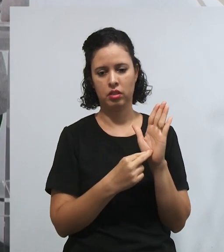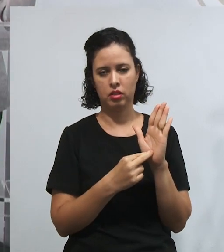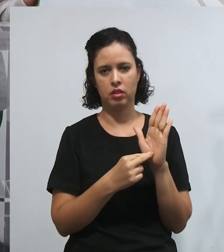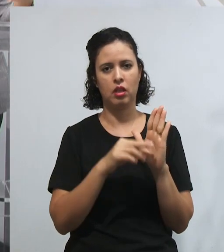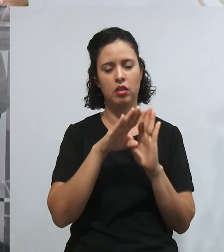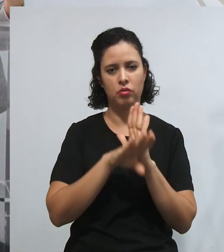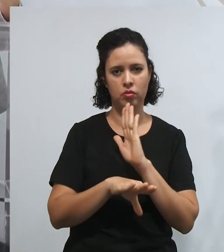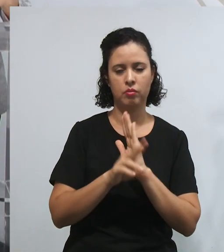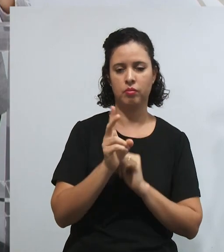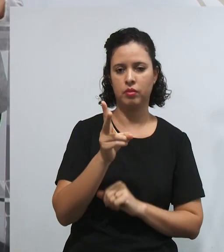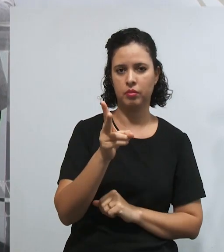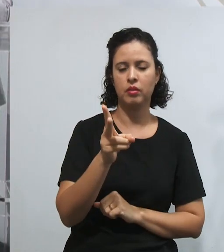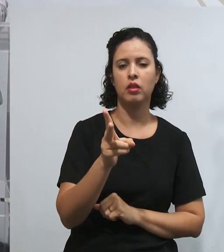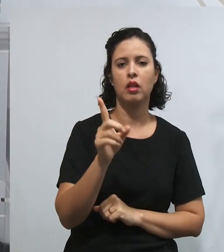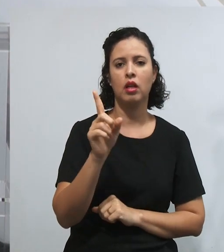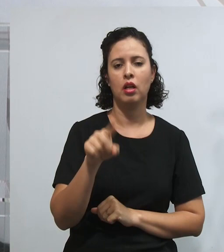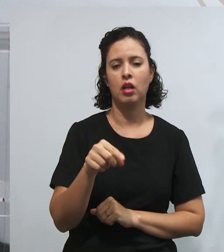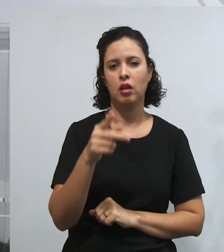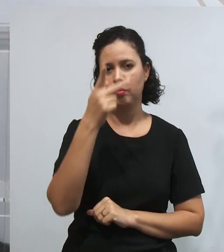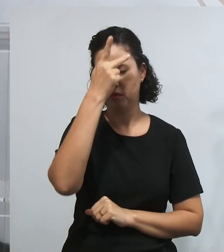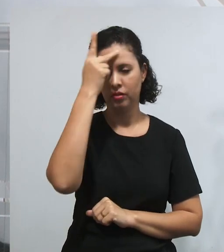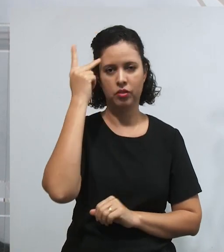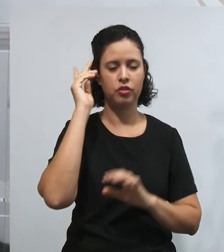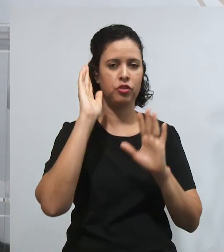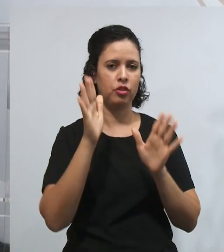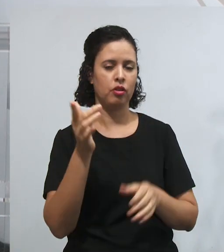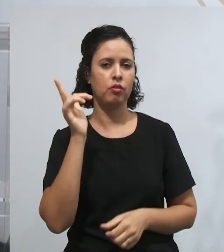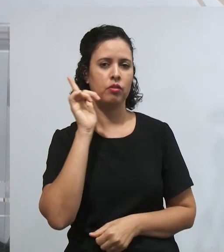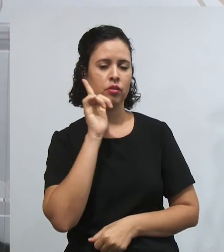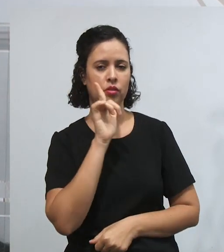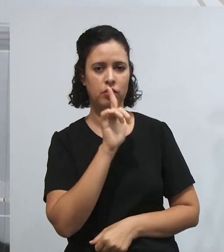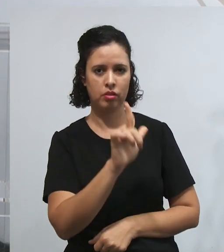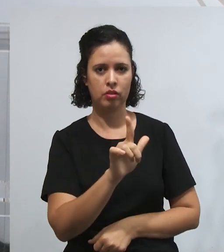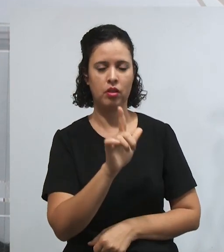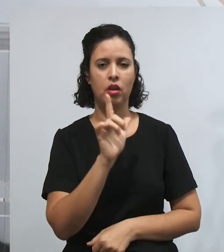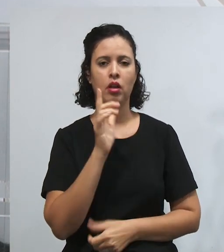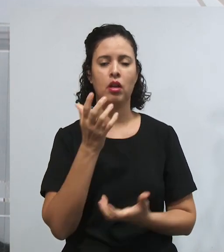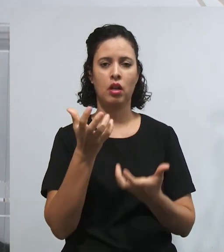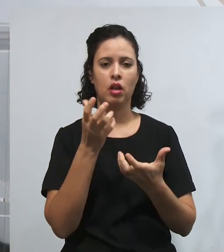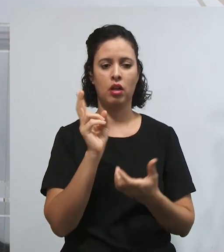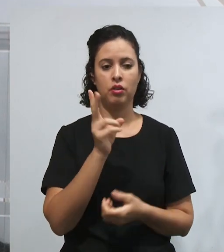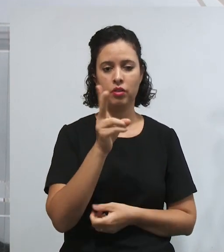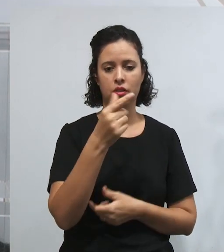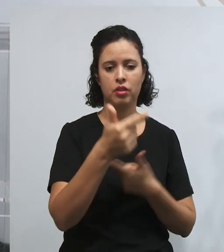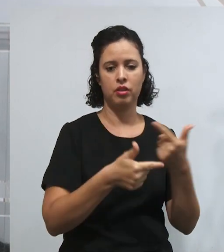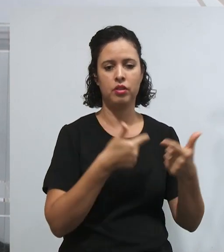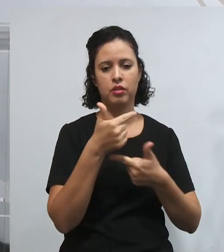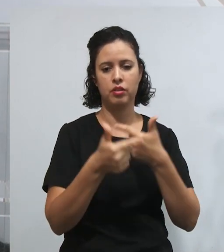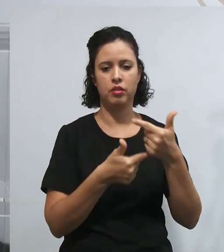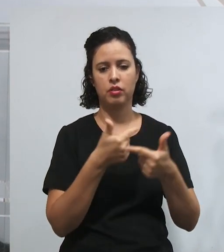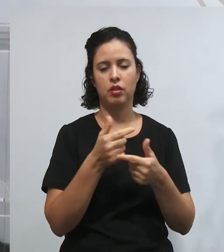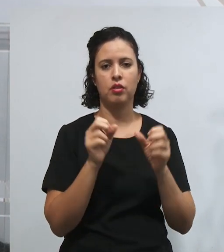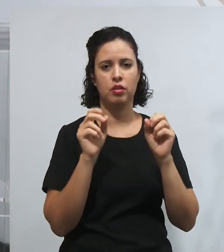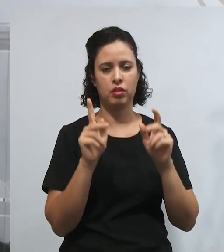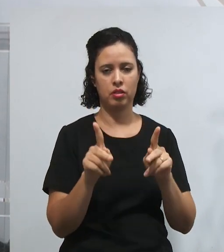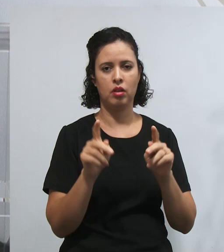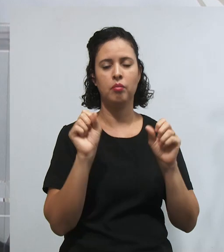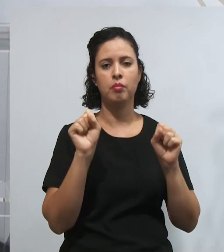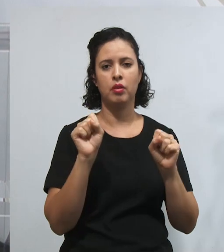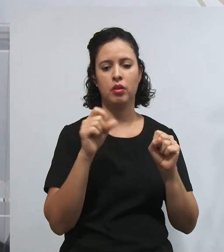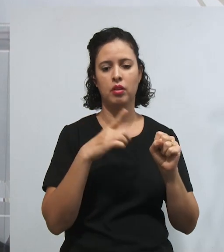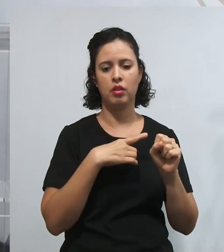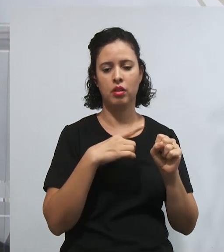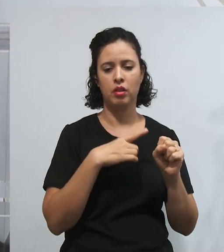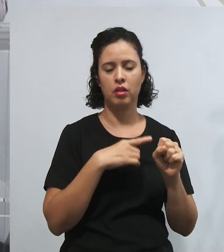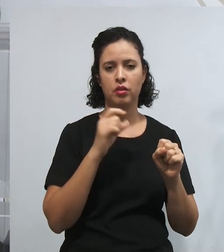Do abono permanência, para aquele servidor que já cumpriu todas as regras, mas ele quer permanecer ainda trabalhando, tá tranquilo, ele pode,